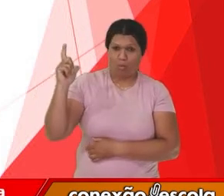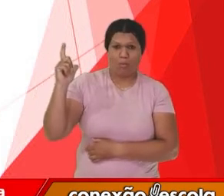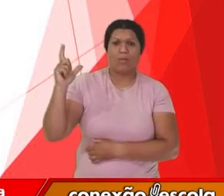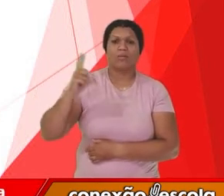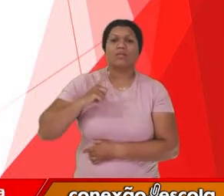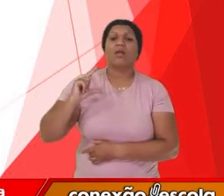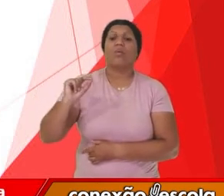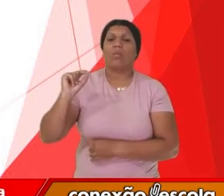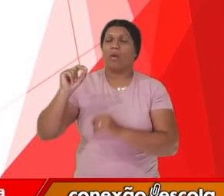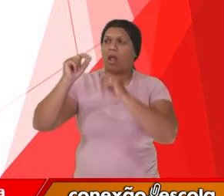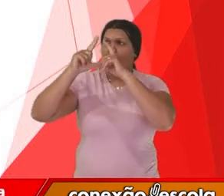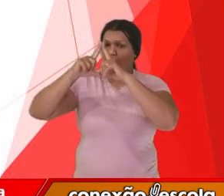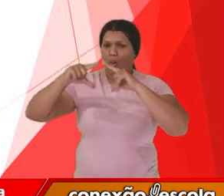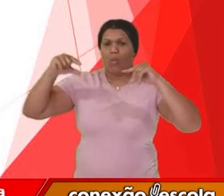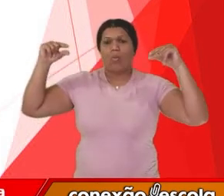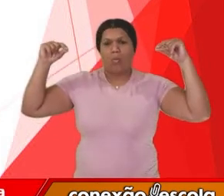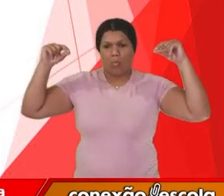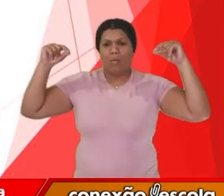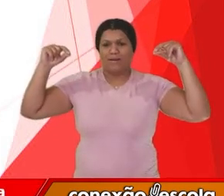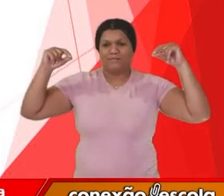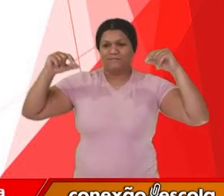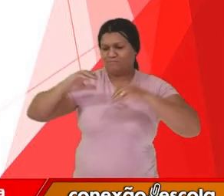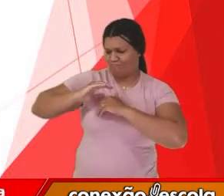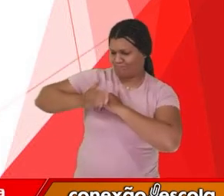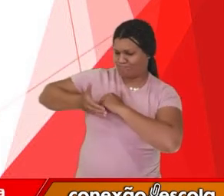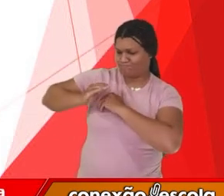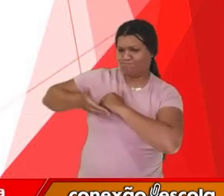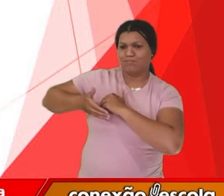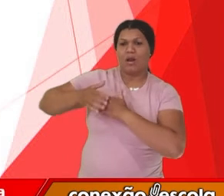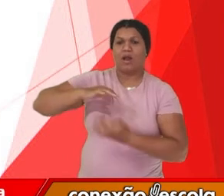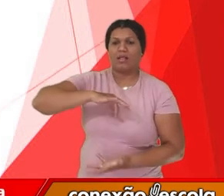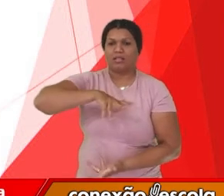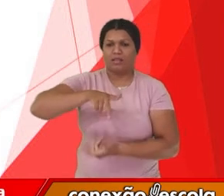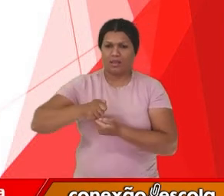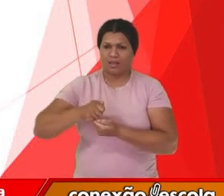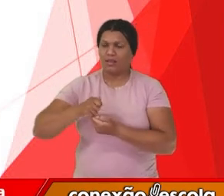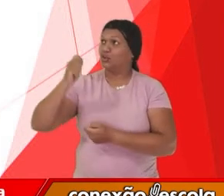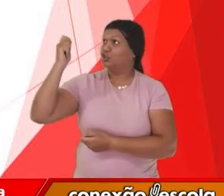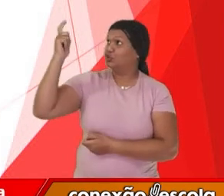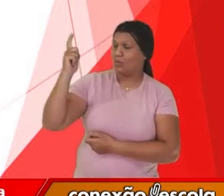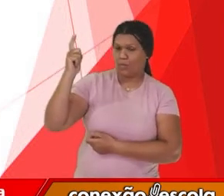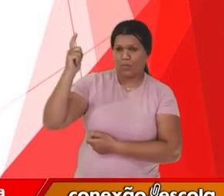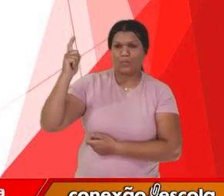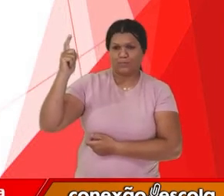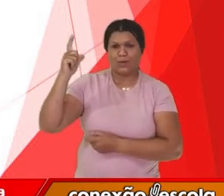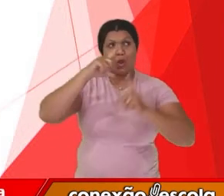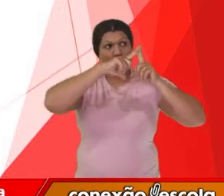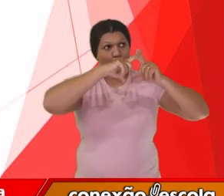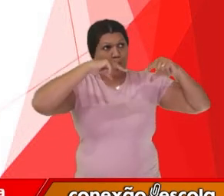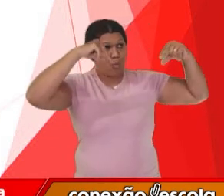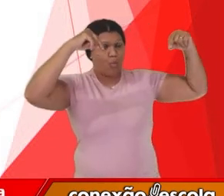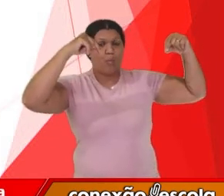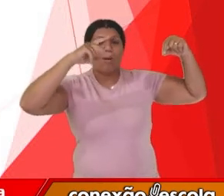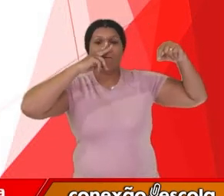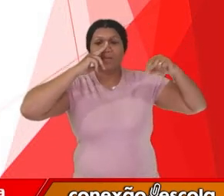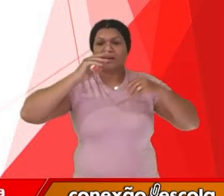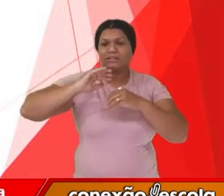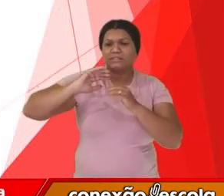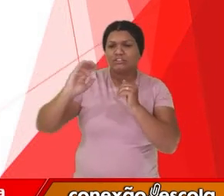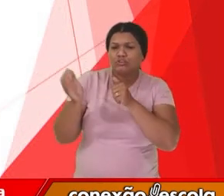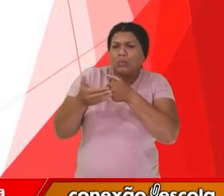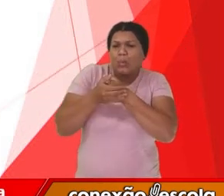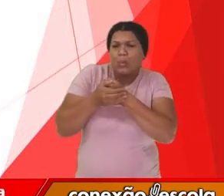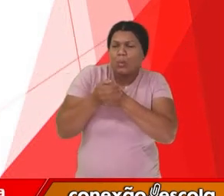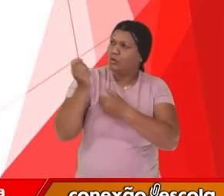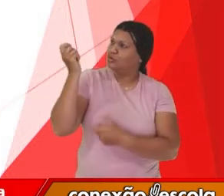Lua entre o Sol e a Terra. Então, nesse caso, a Lua ela acaba como se estivesse cobrindo o